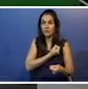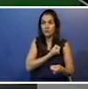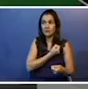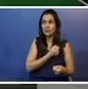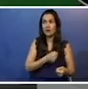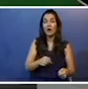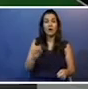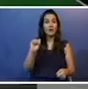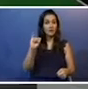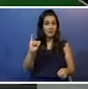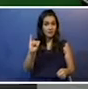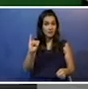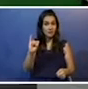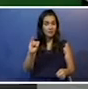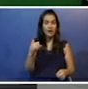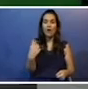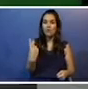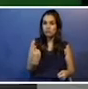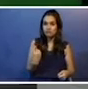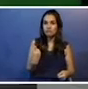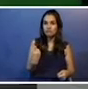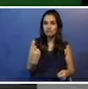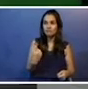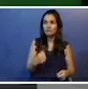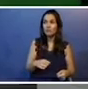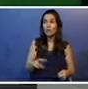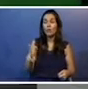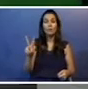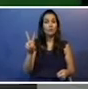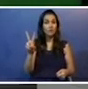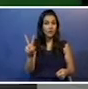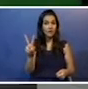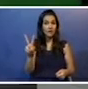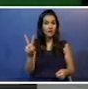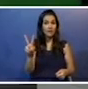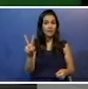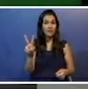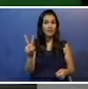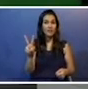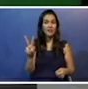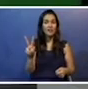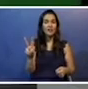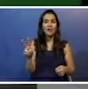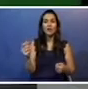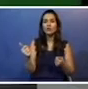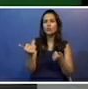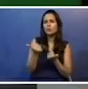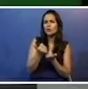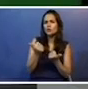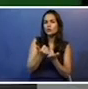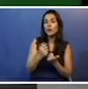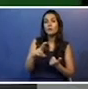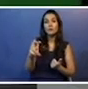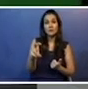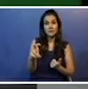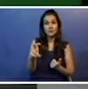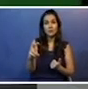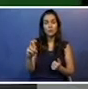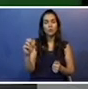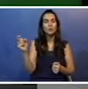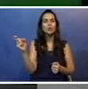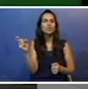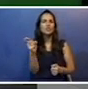ao algarismo 1, O V seria o 5, o X